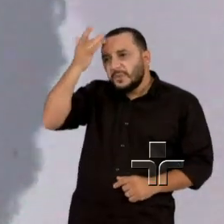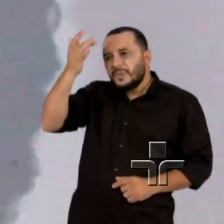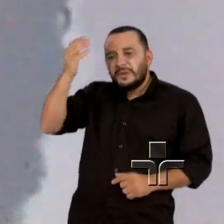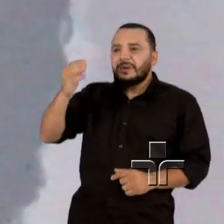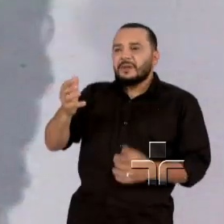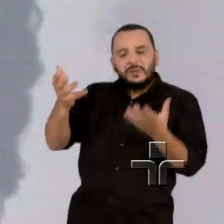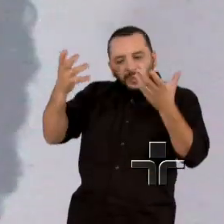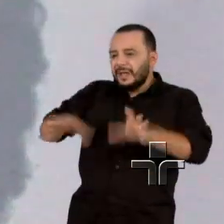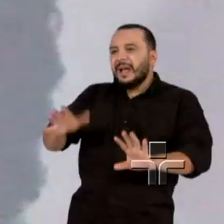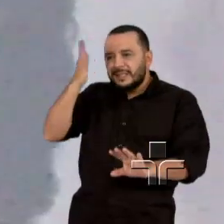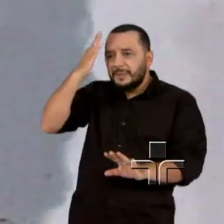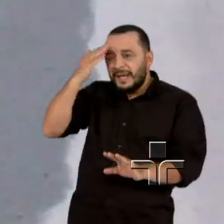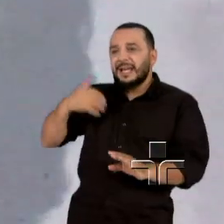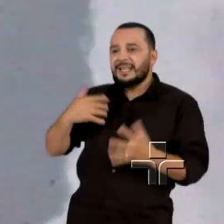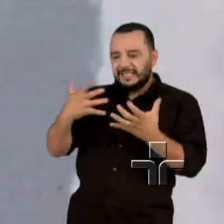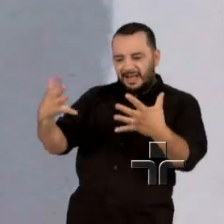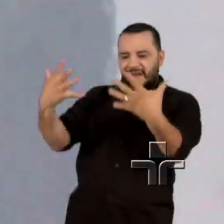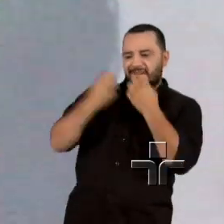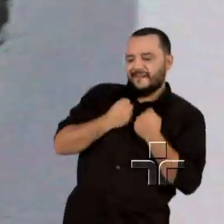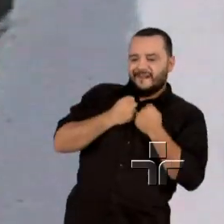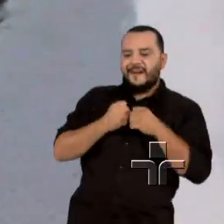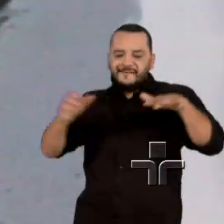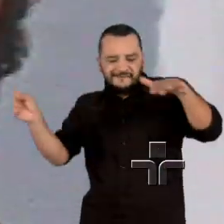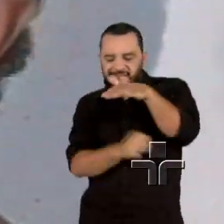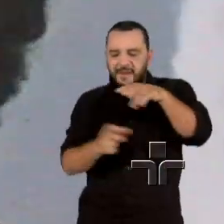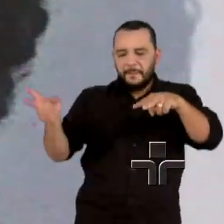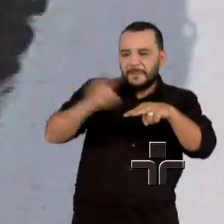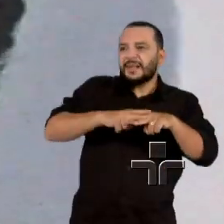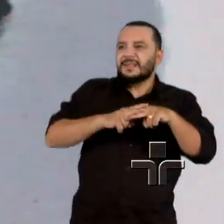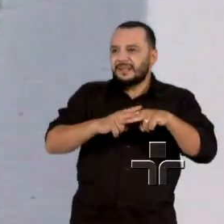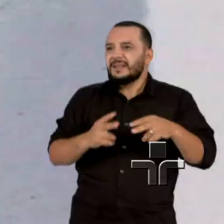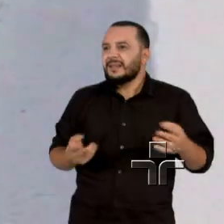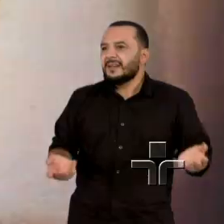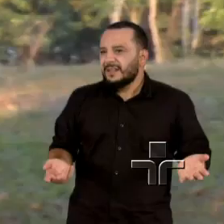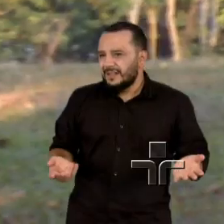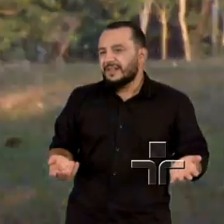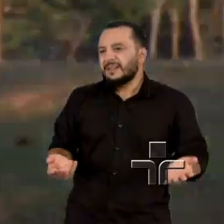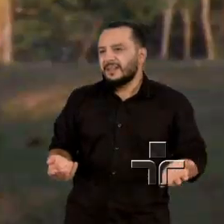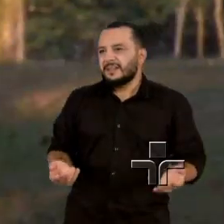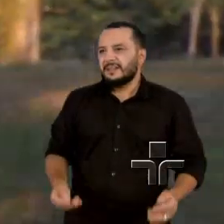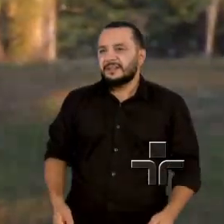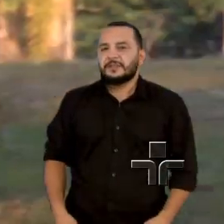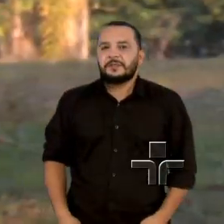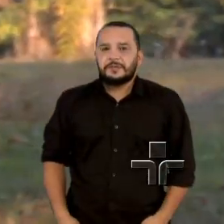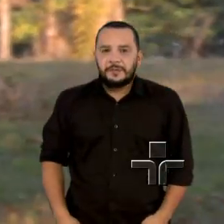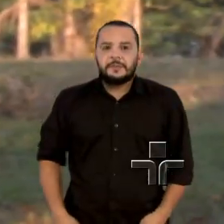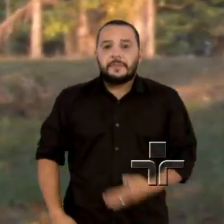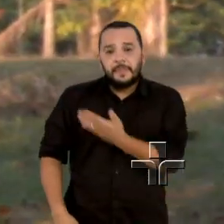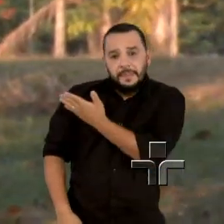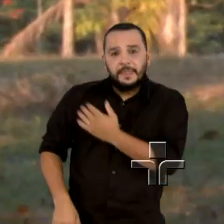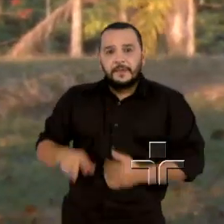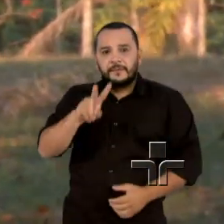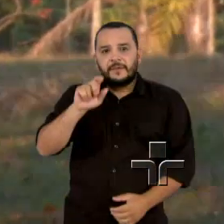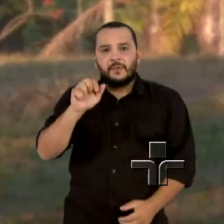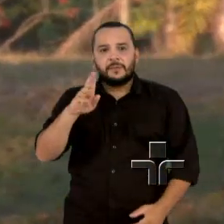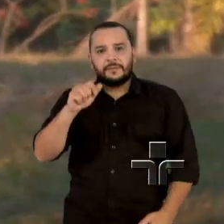eles queriam apenas era de pegar, entendeu? E terminar logo esse caso. Meu nome é Valmir da Silva, tenho